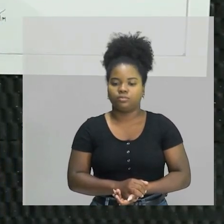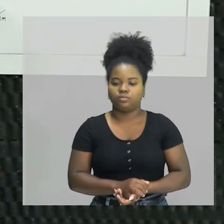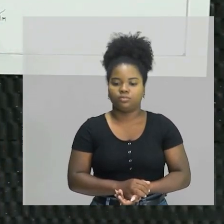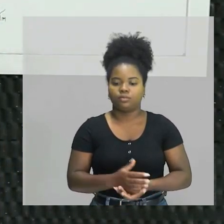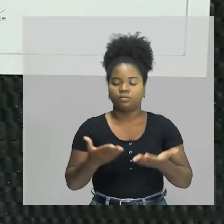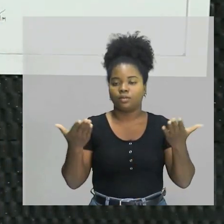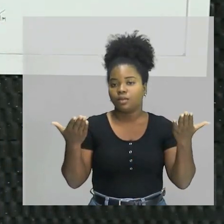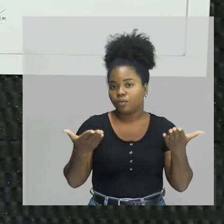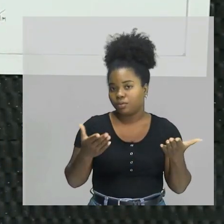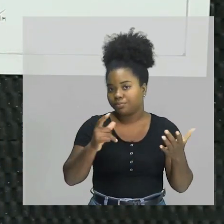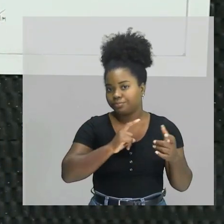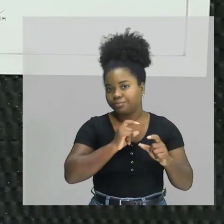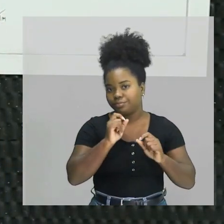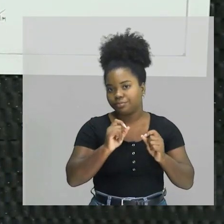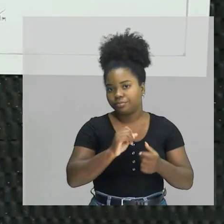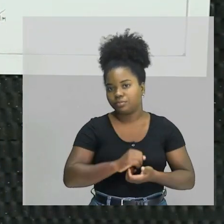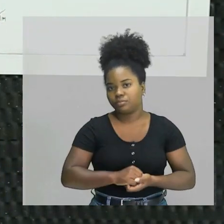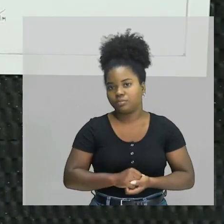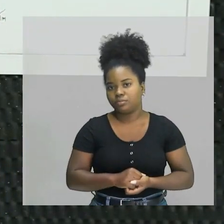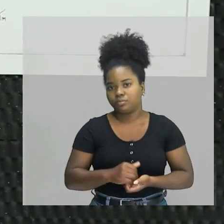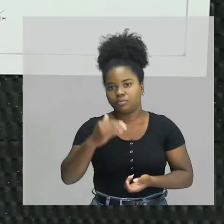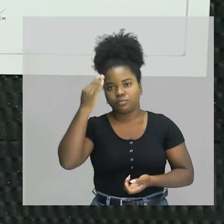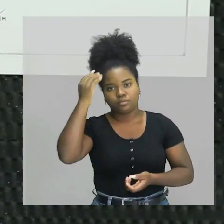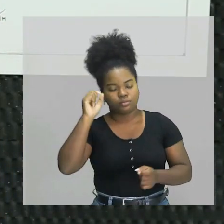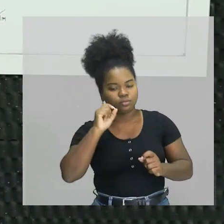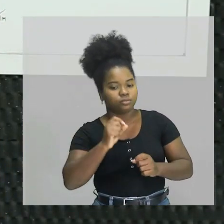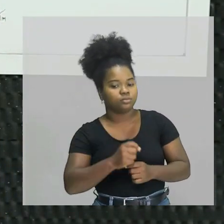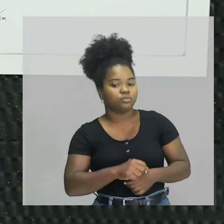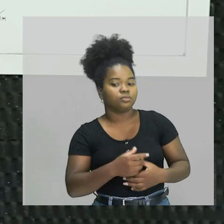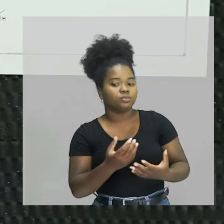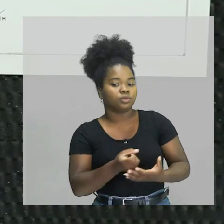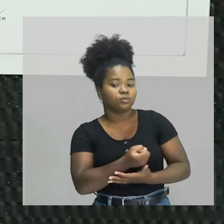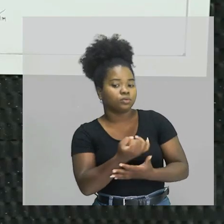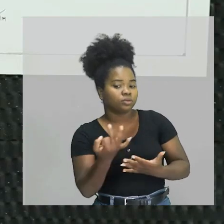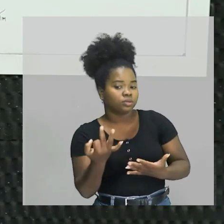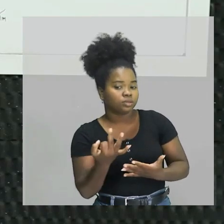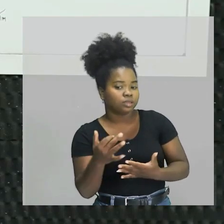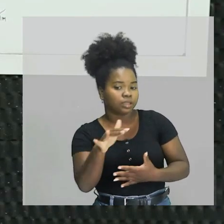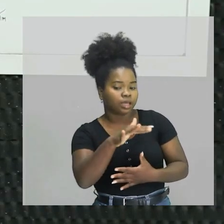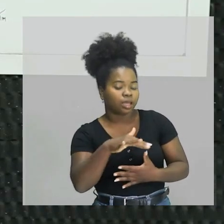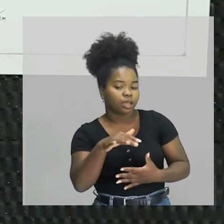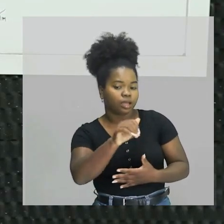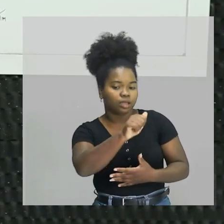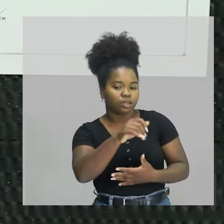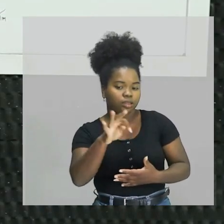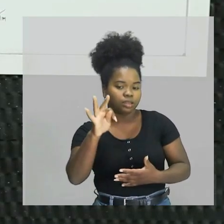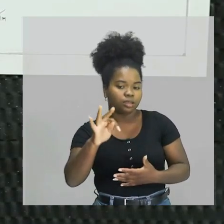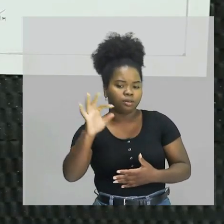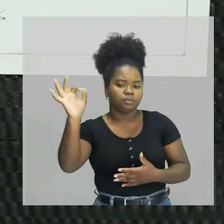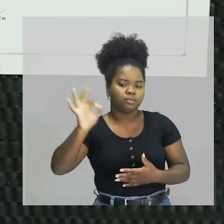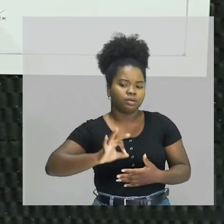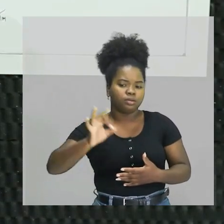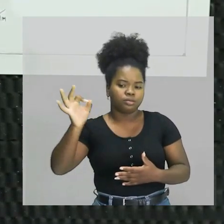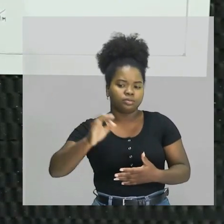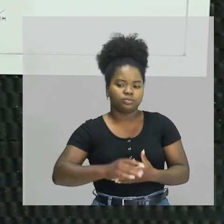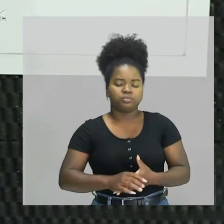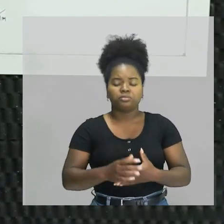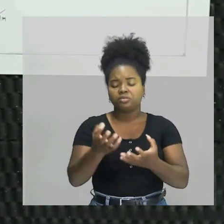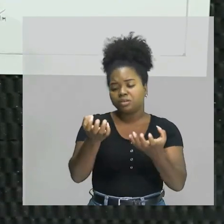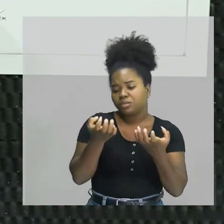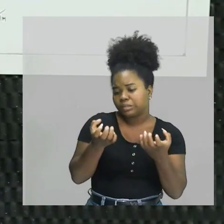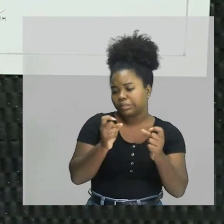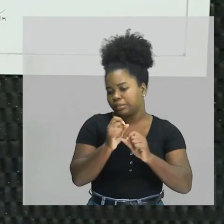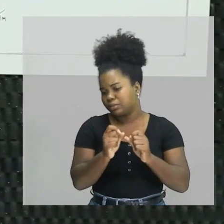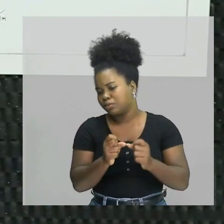Ora, agora, basta eu saber quanto isso representa da área total. Tem uns percentuais, turma, quando eu quero